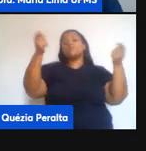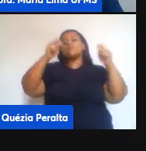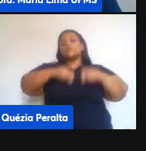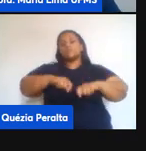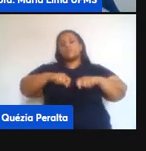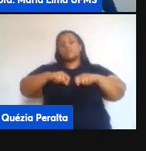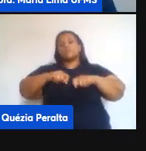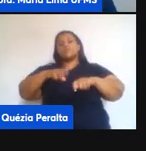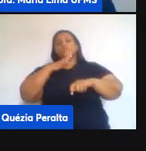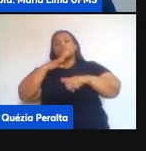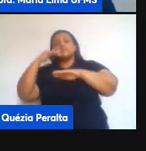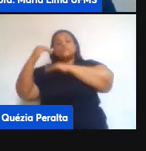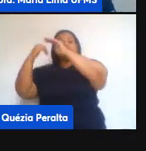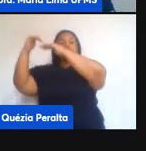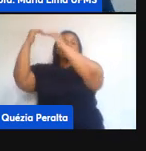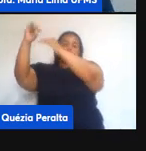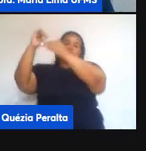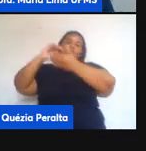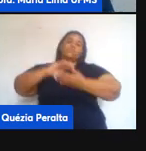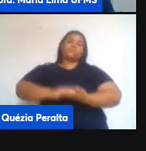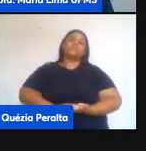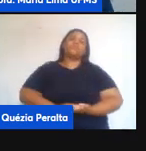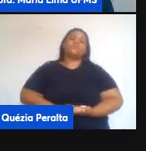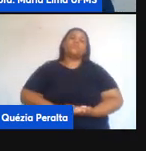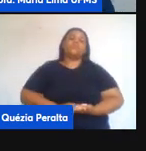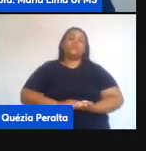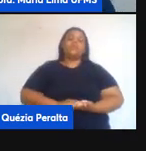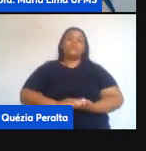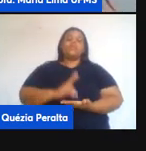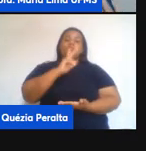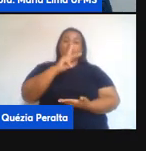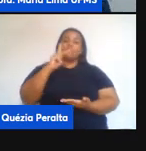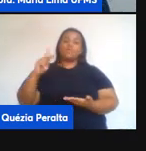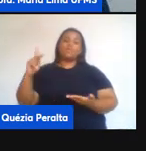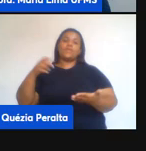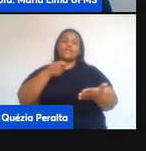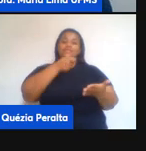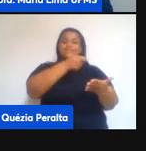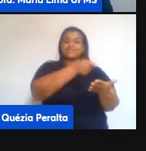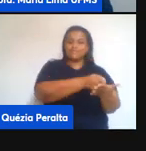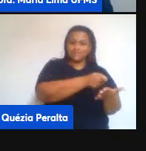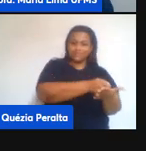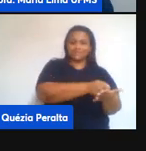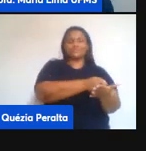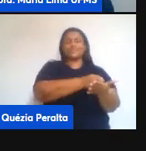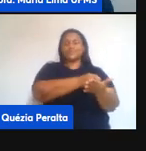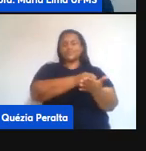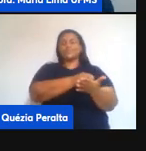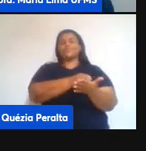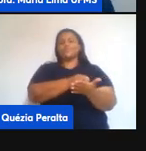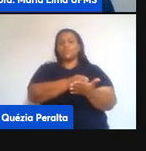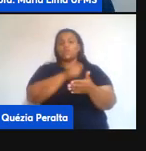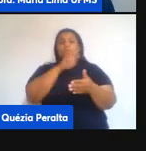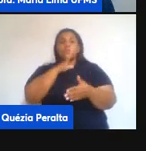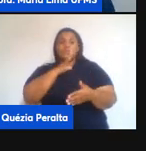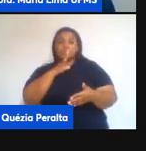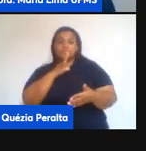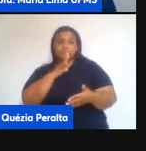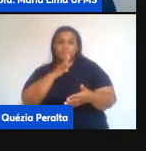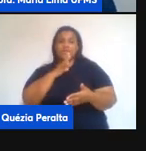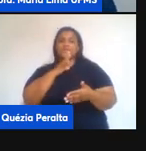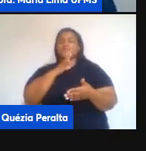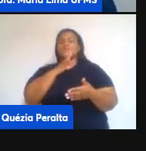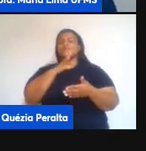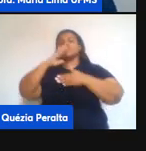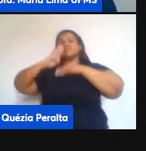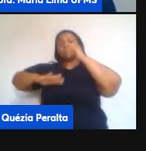Nesse sentido, é que o PPP exige a ousadia dos seus agentes. Então, para poder promover